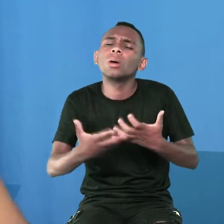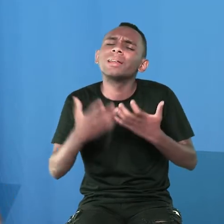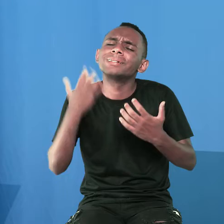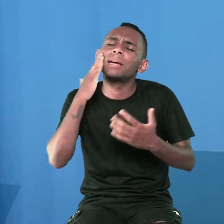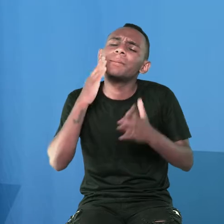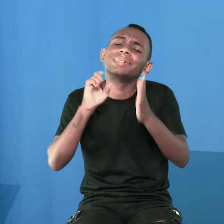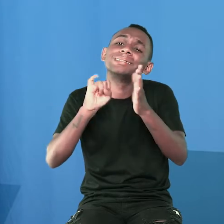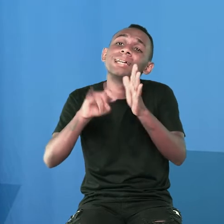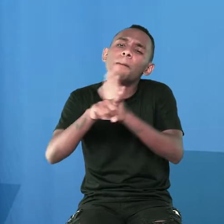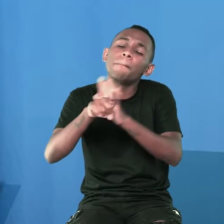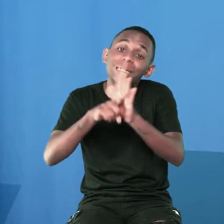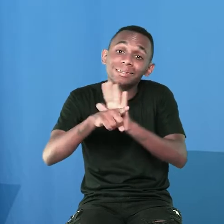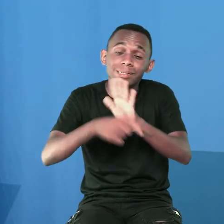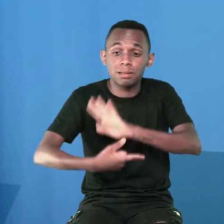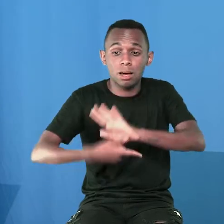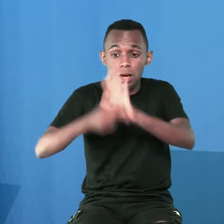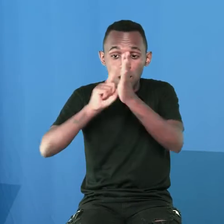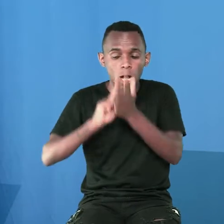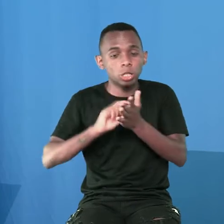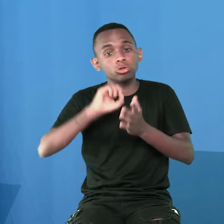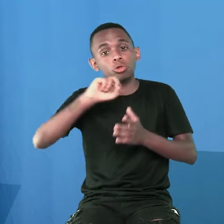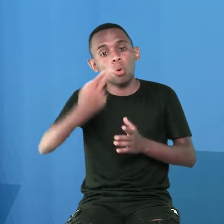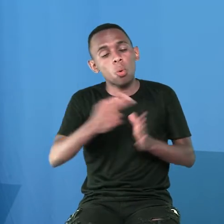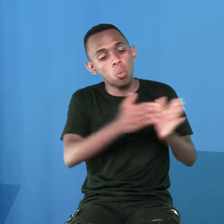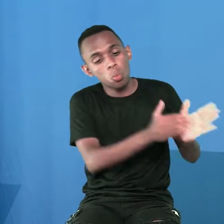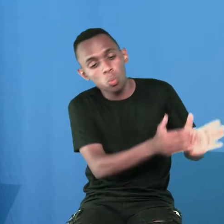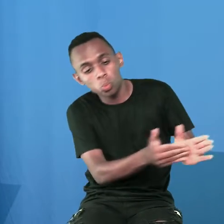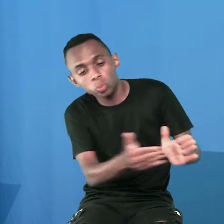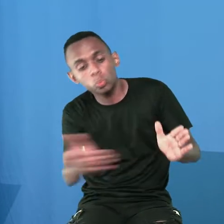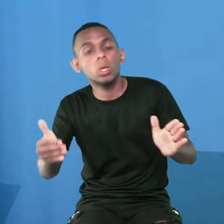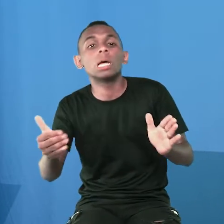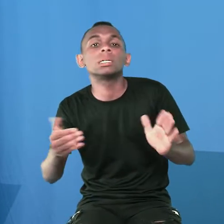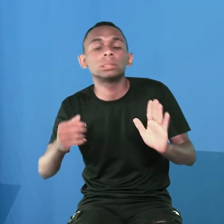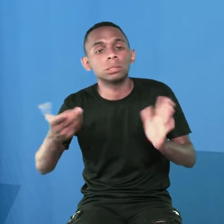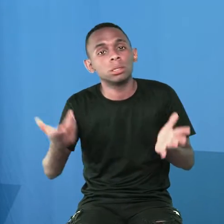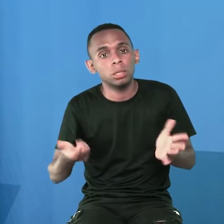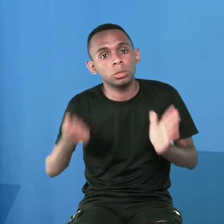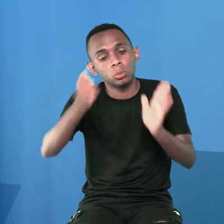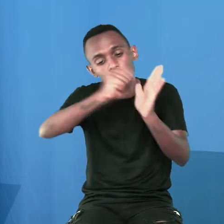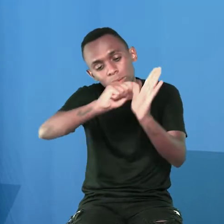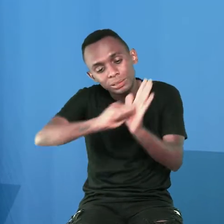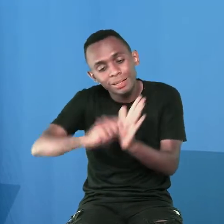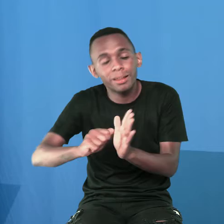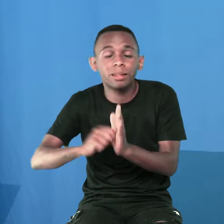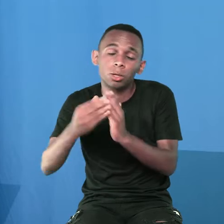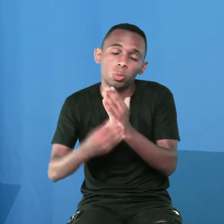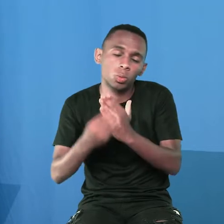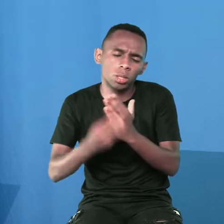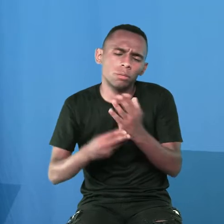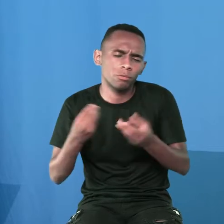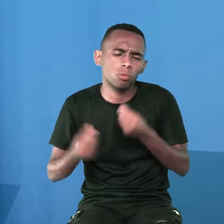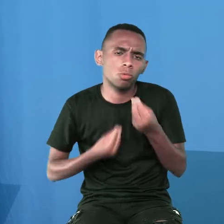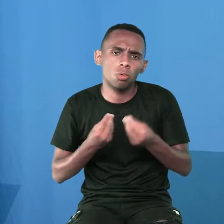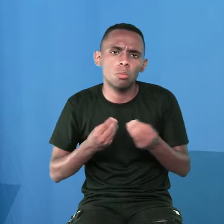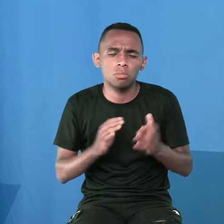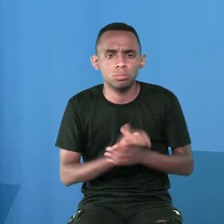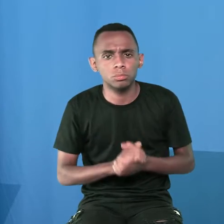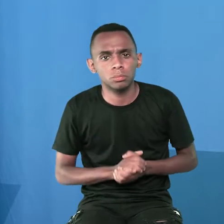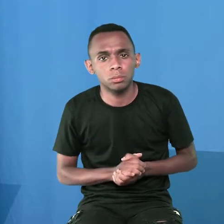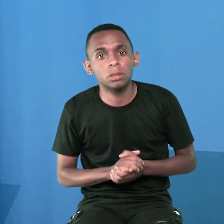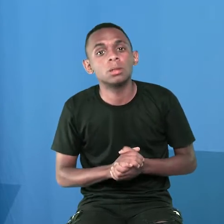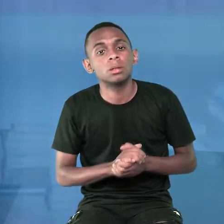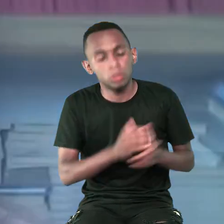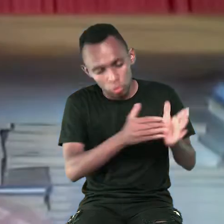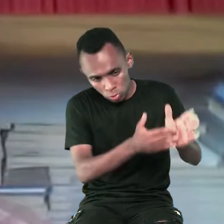pesquisa foi antes ou durante o processo de escrita do livro.